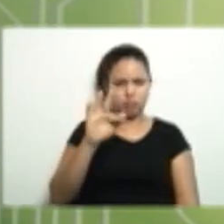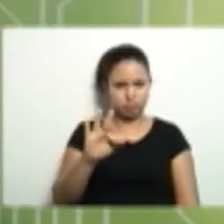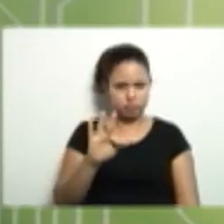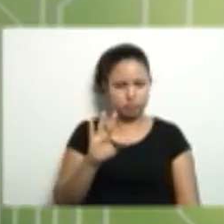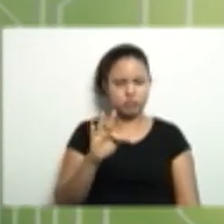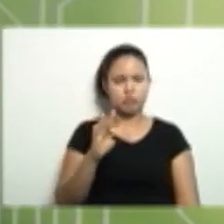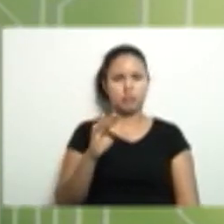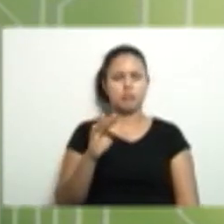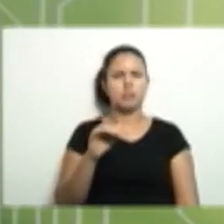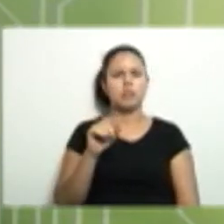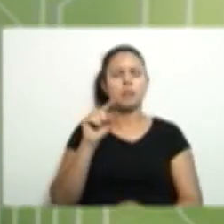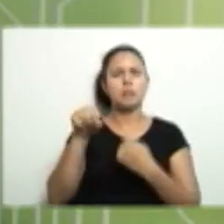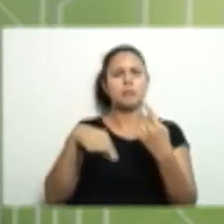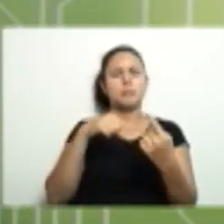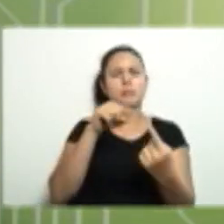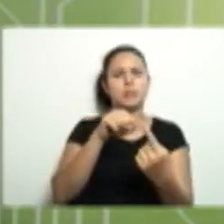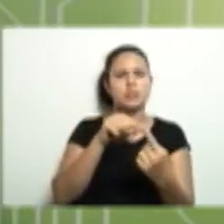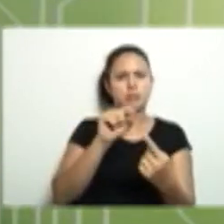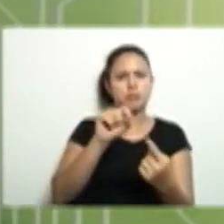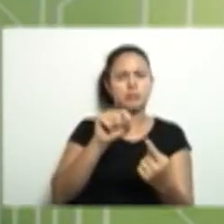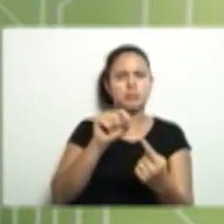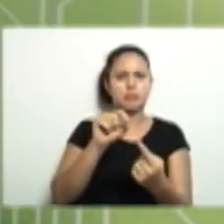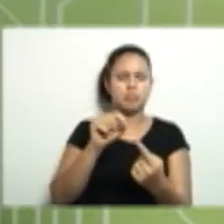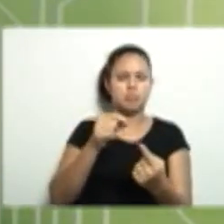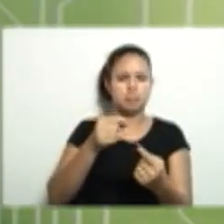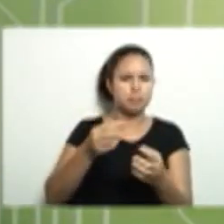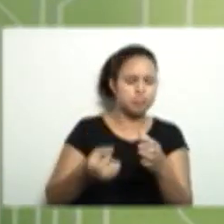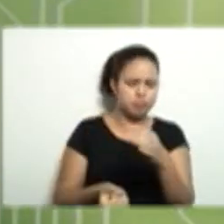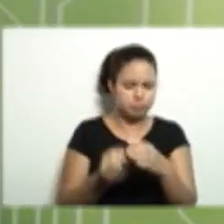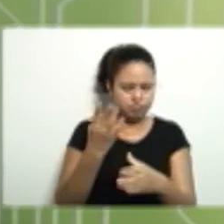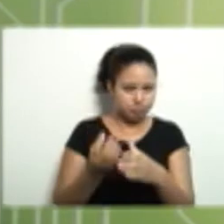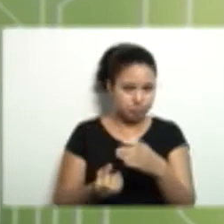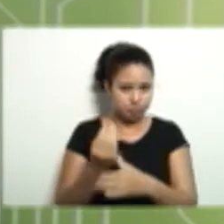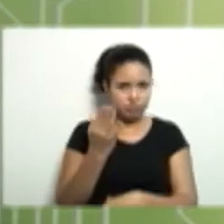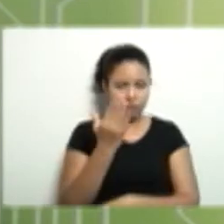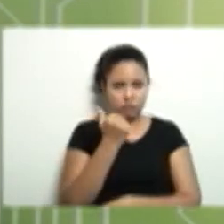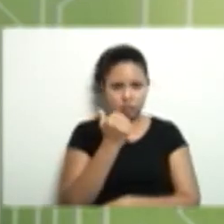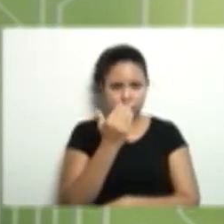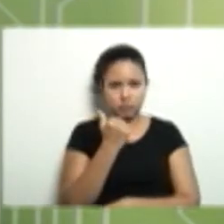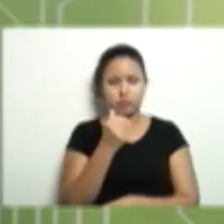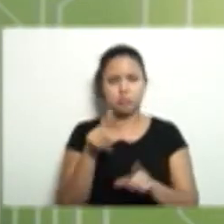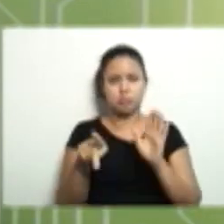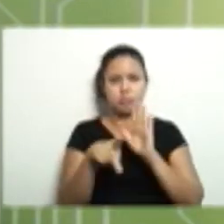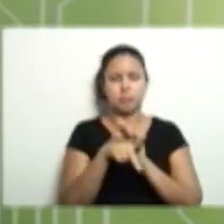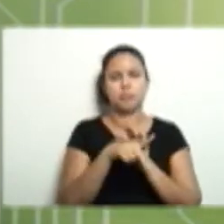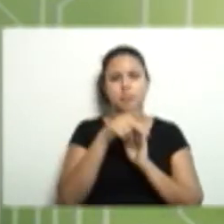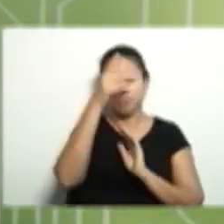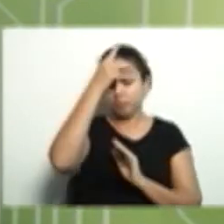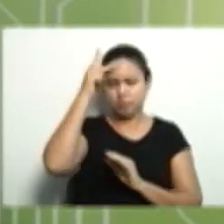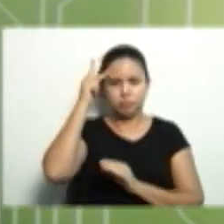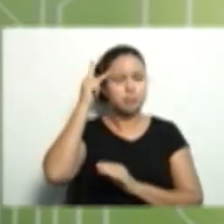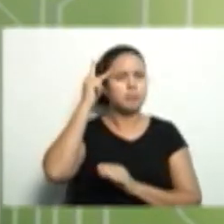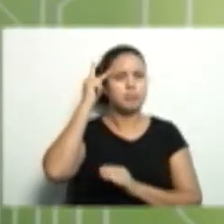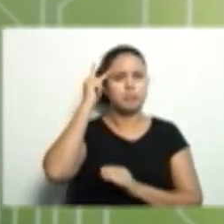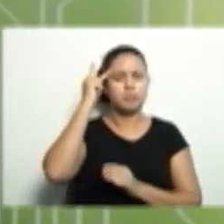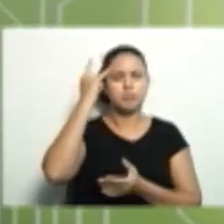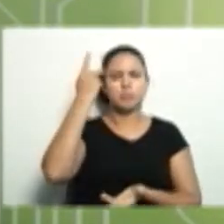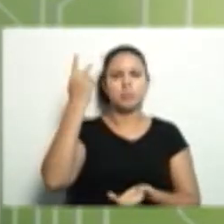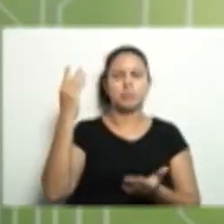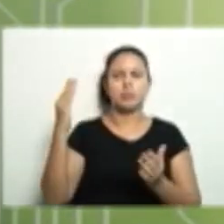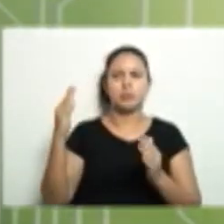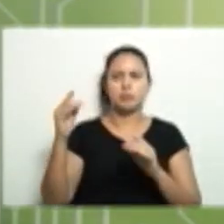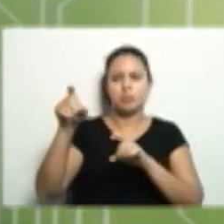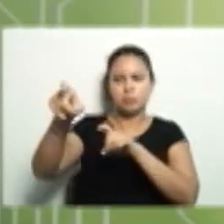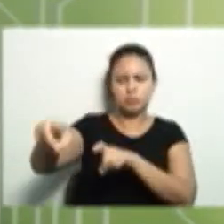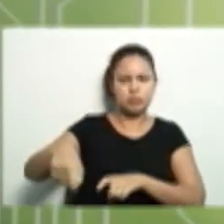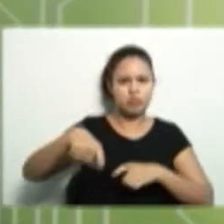objetivos da agricultura familiar, para gerar alimentos para as pessoas que residem nas cidades, na zona rural, para gerar esse ambiente de segurança onde podem residir as